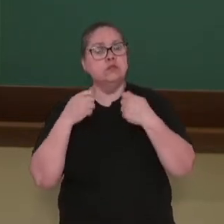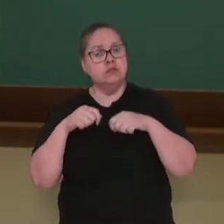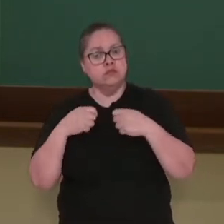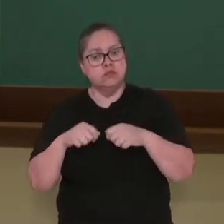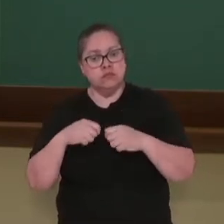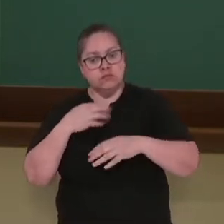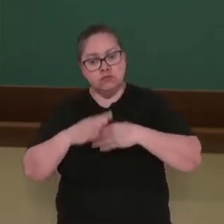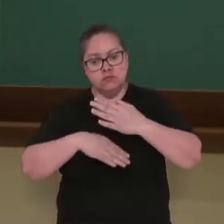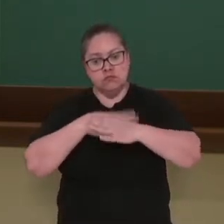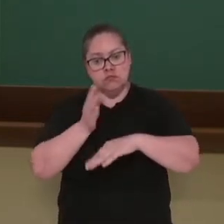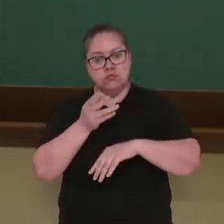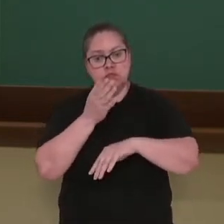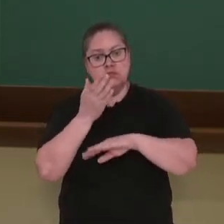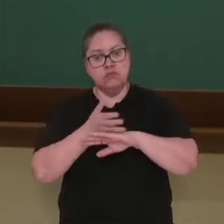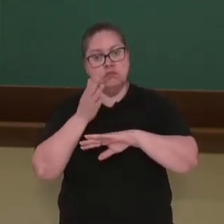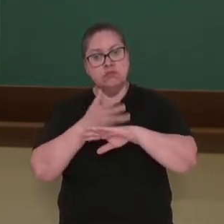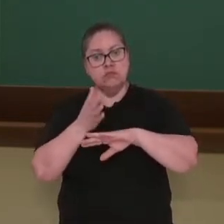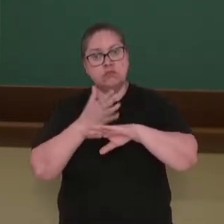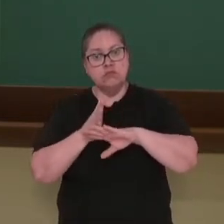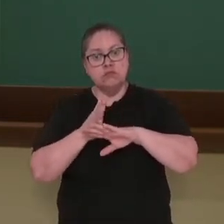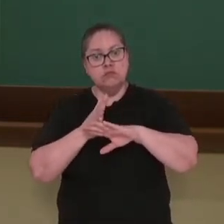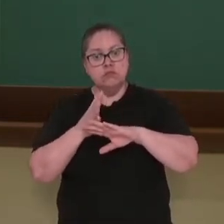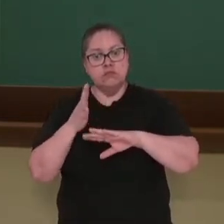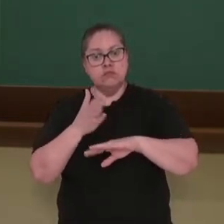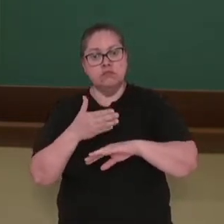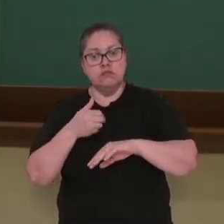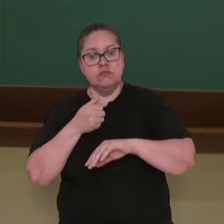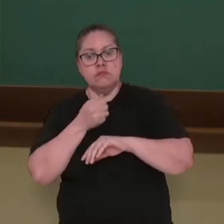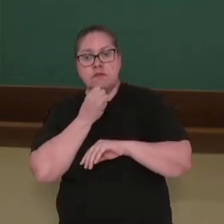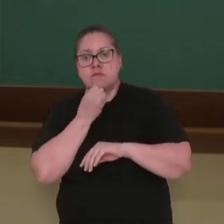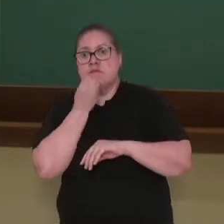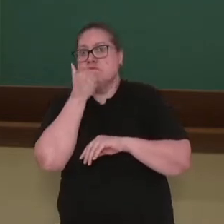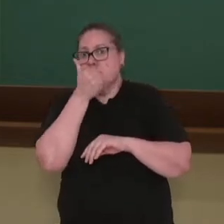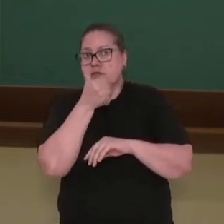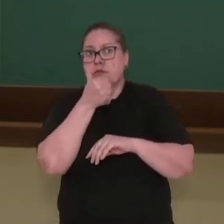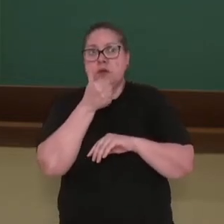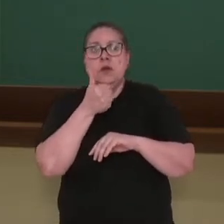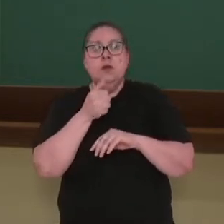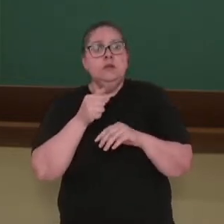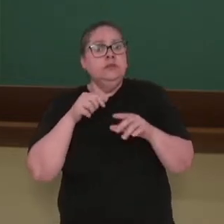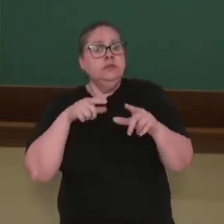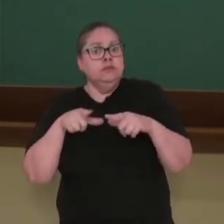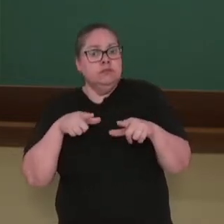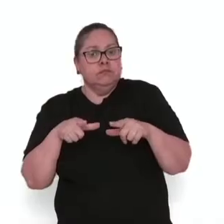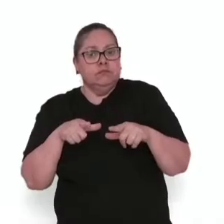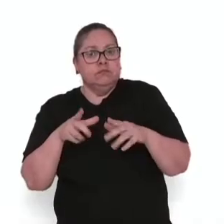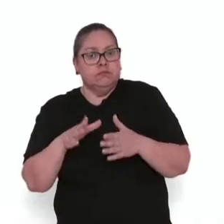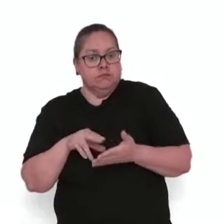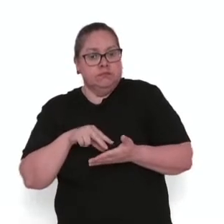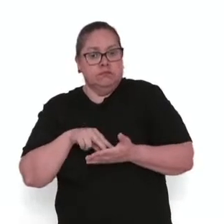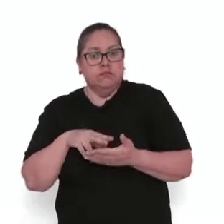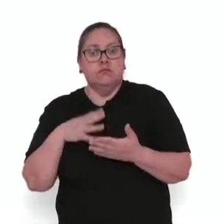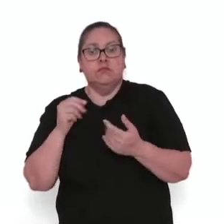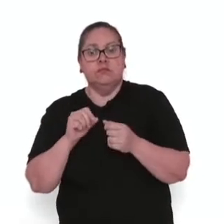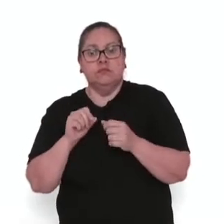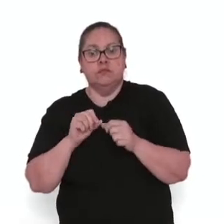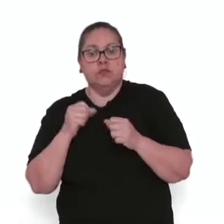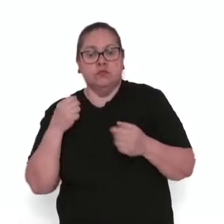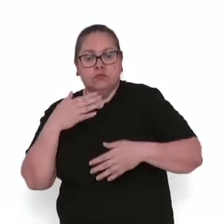mais hábitos de eficácia, nós somos mais eficazes. Conforme assumimos e mantemos nossos